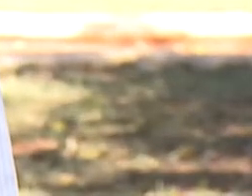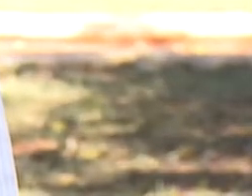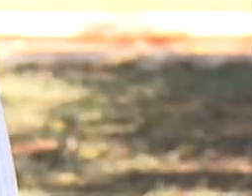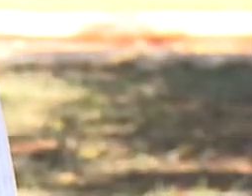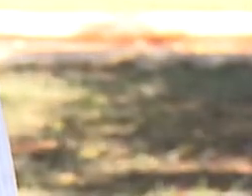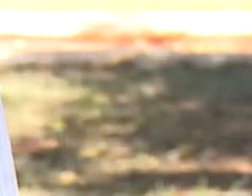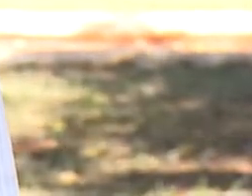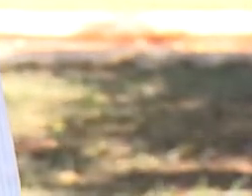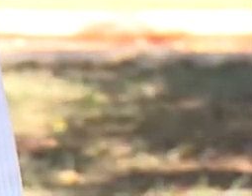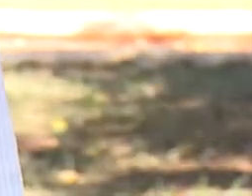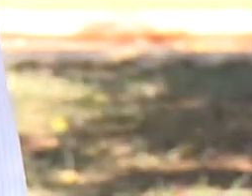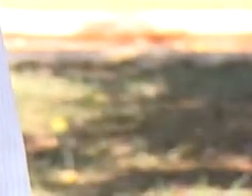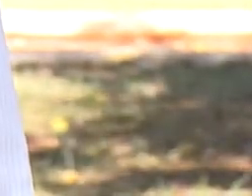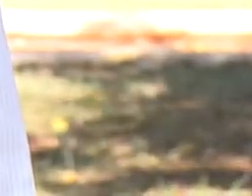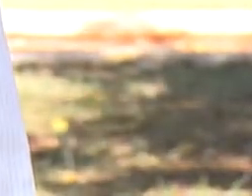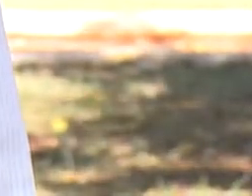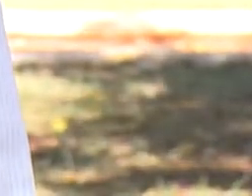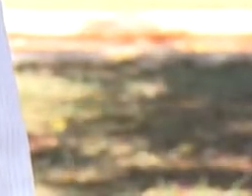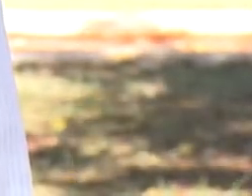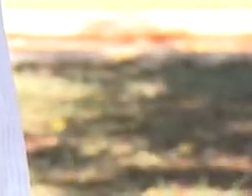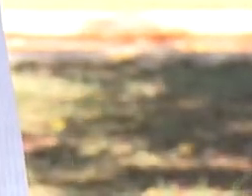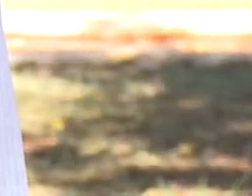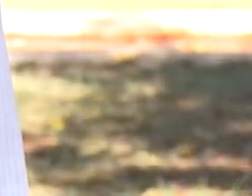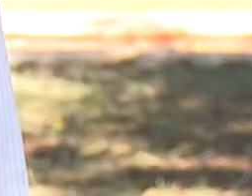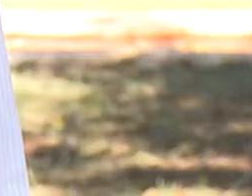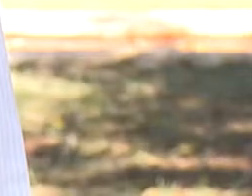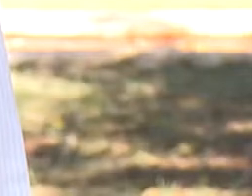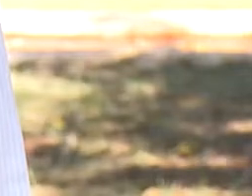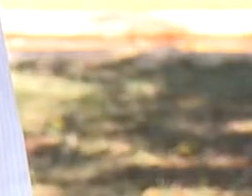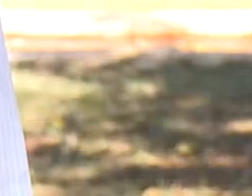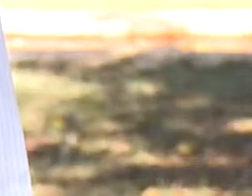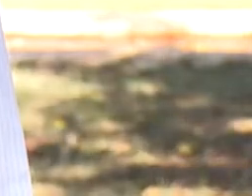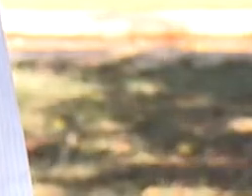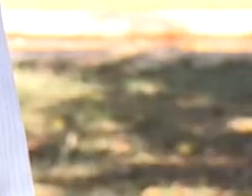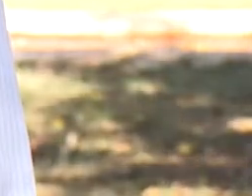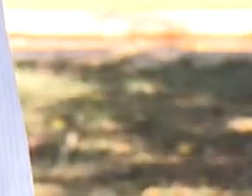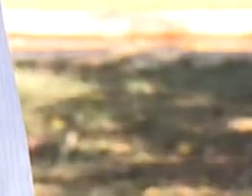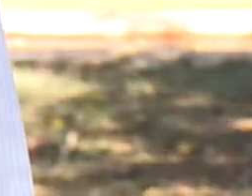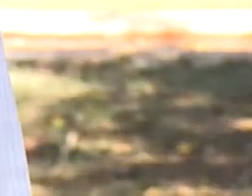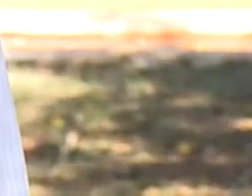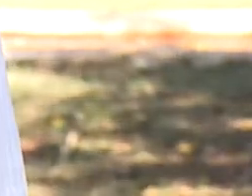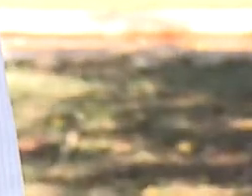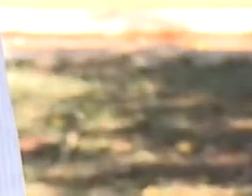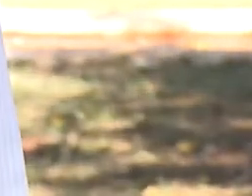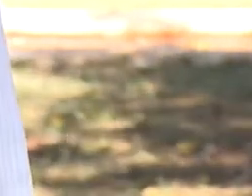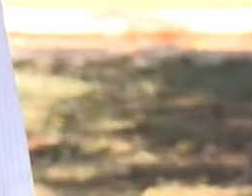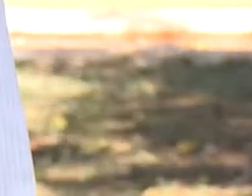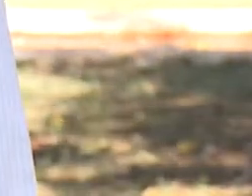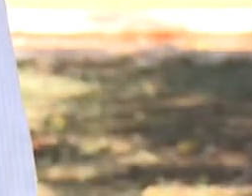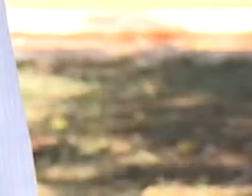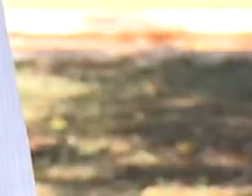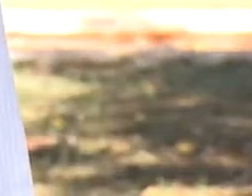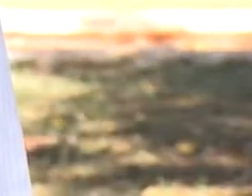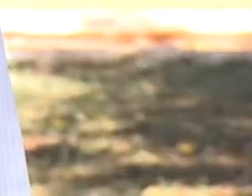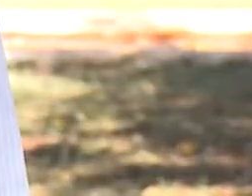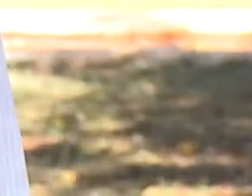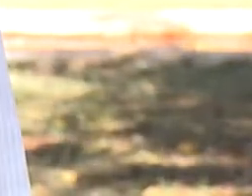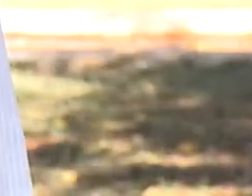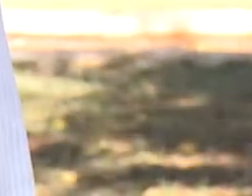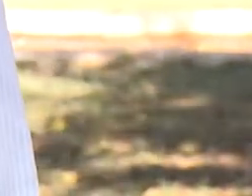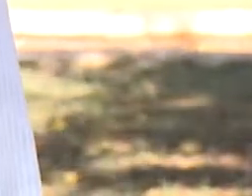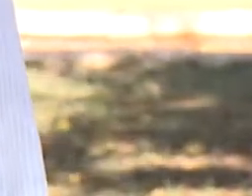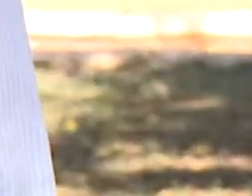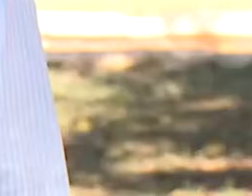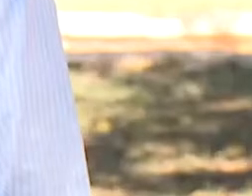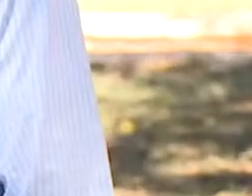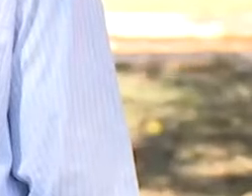que comemoram esse dia também municipal, né? E um projeto de lei do vereador Luiz